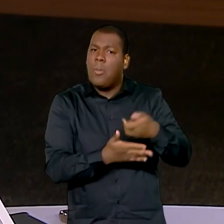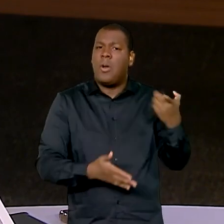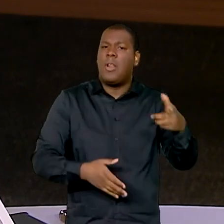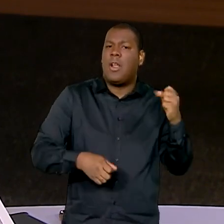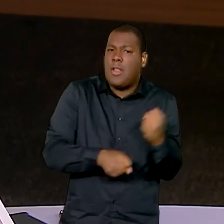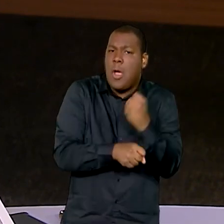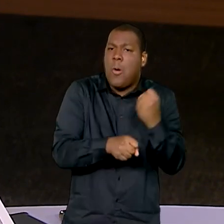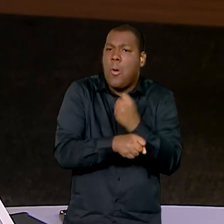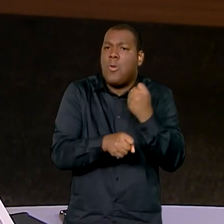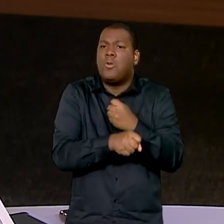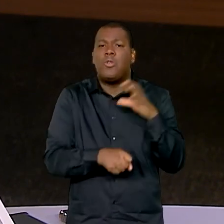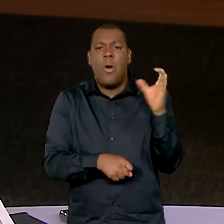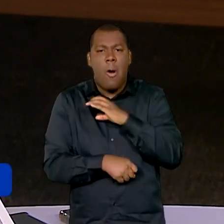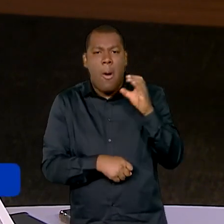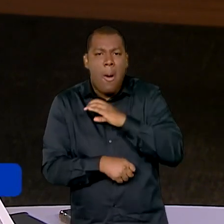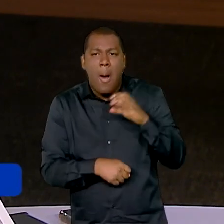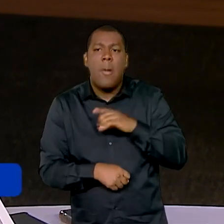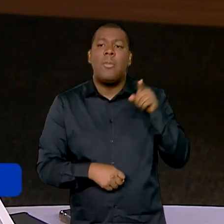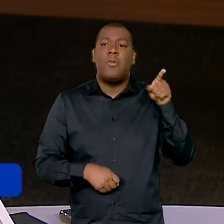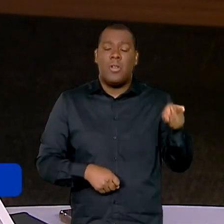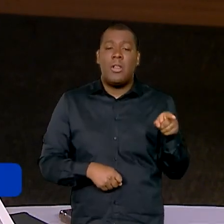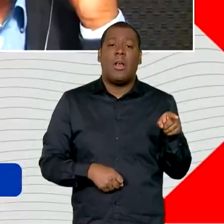Brasil afora, lá no Rio Grande do Norte,